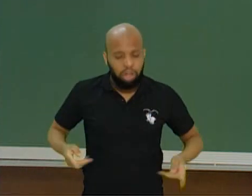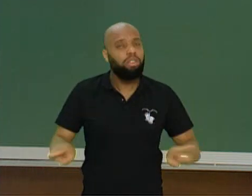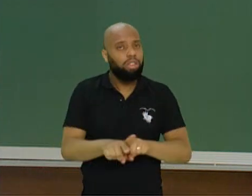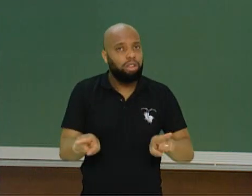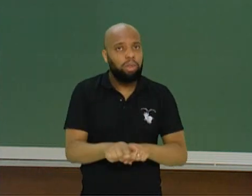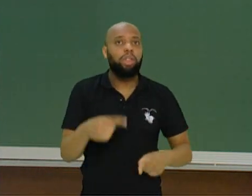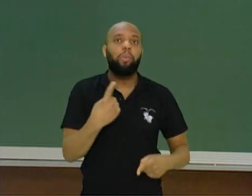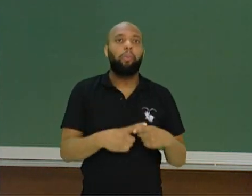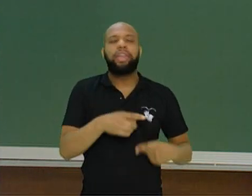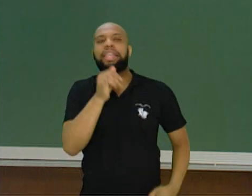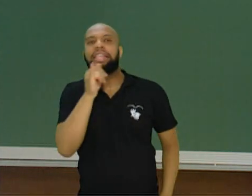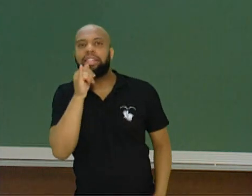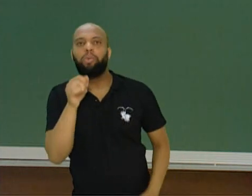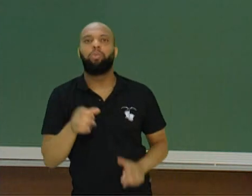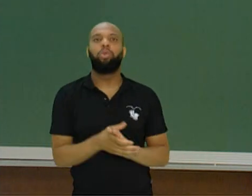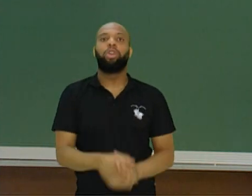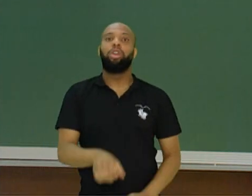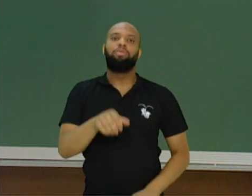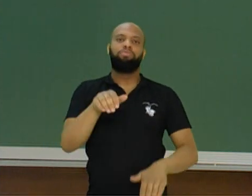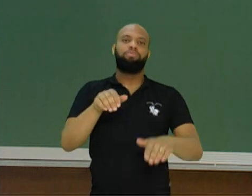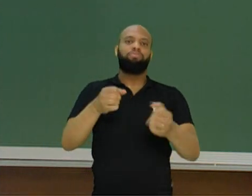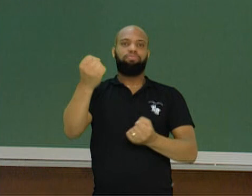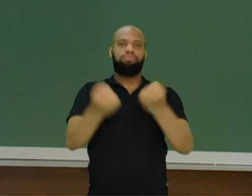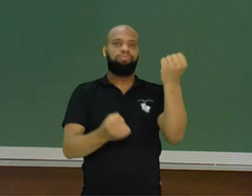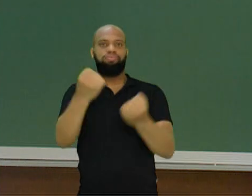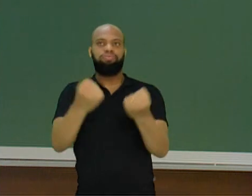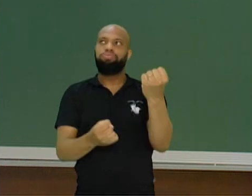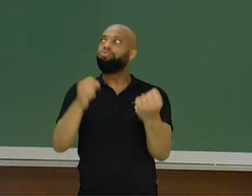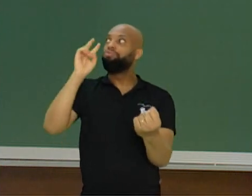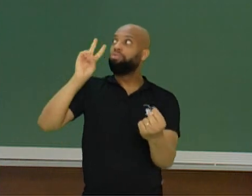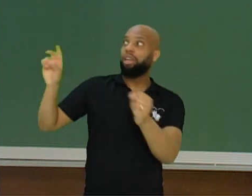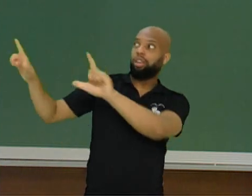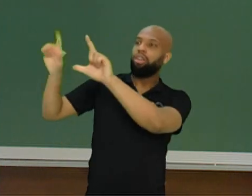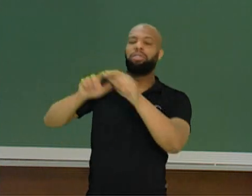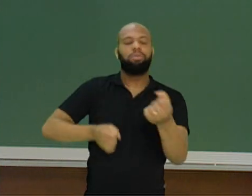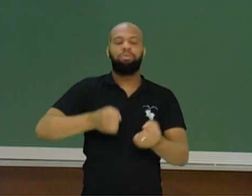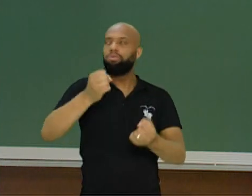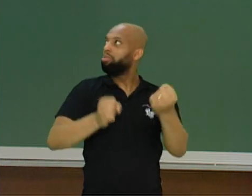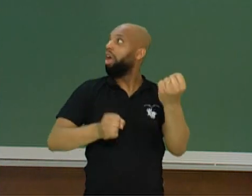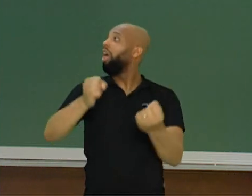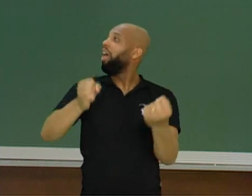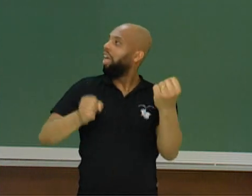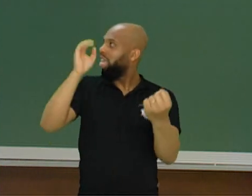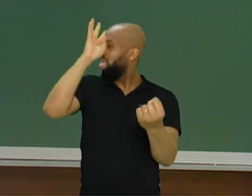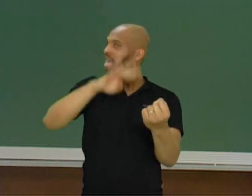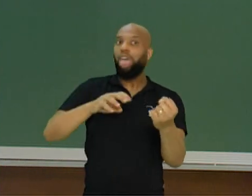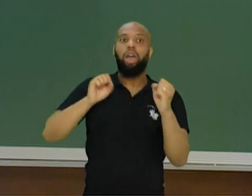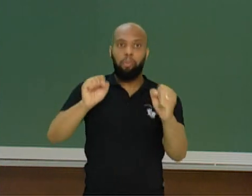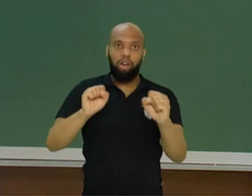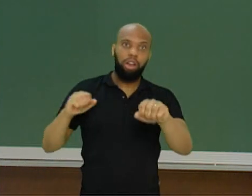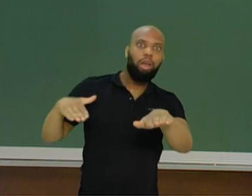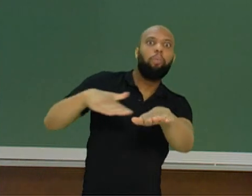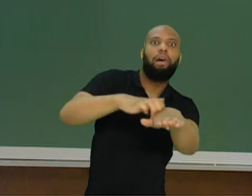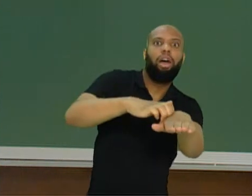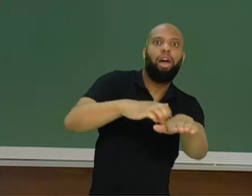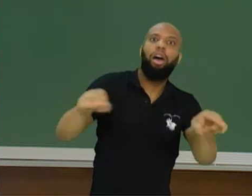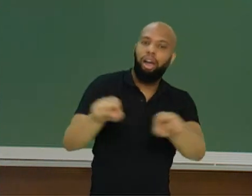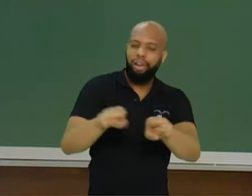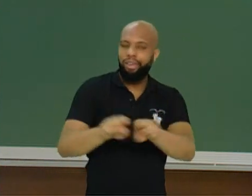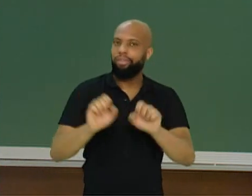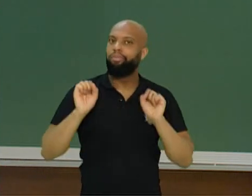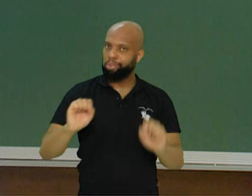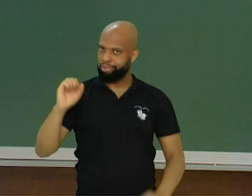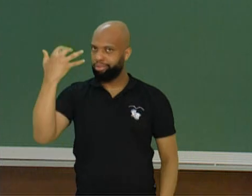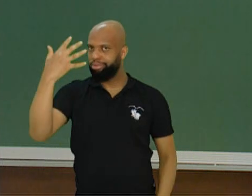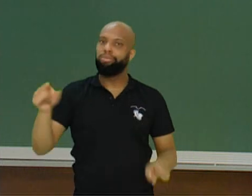num trânsito, né, você pode se distrair olhando um cartaz, uma imagem, e isso pode contribuir para que